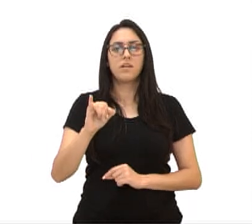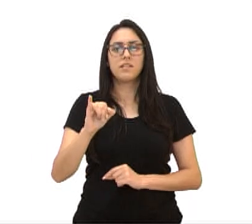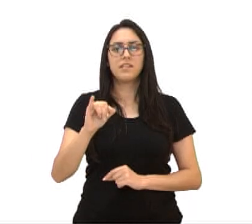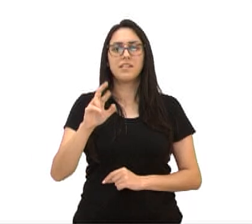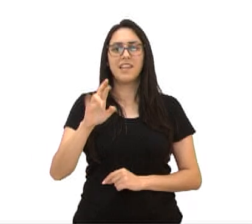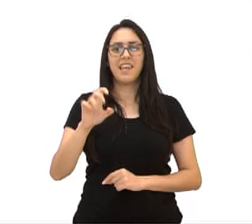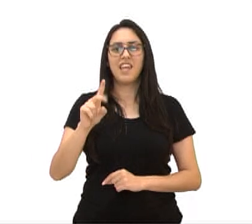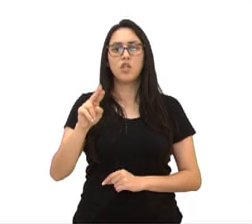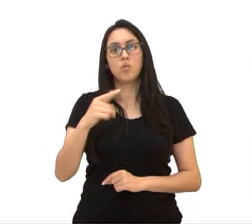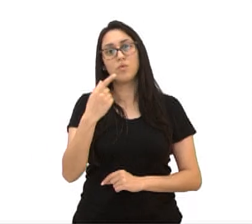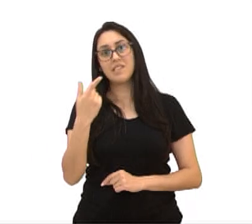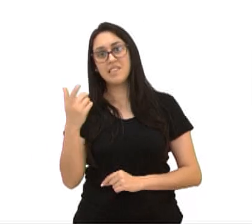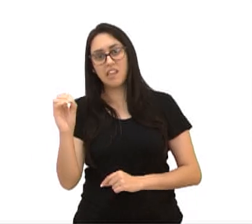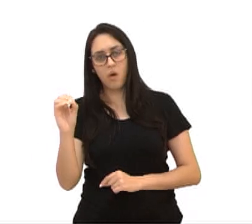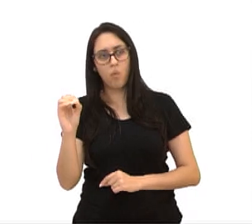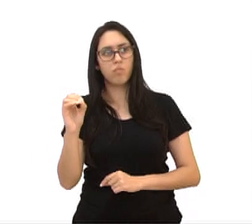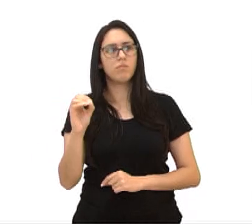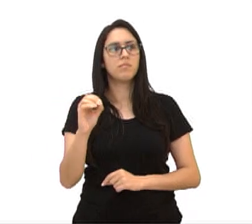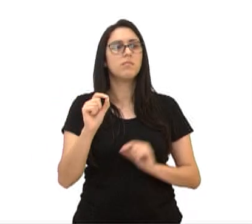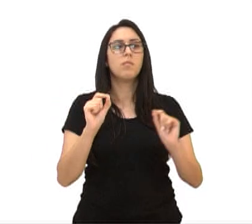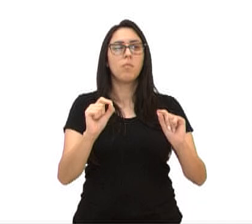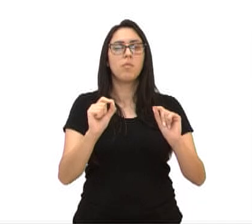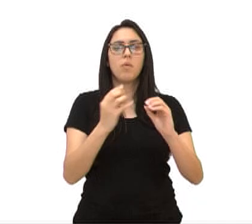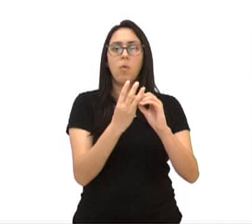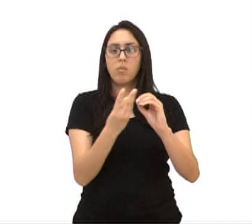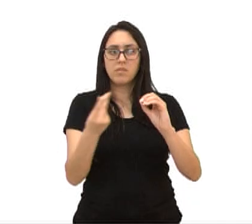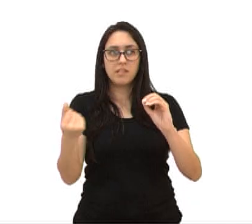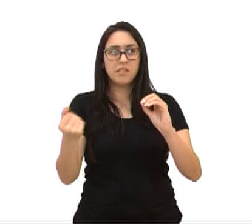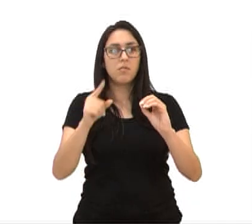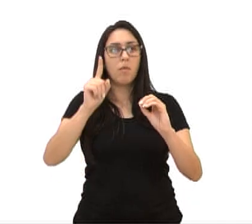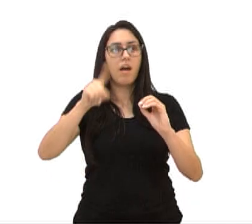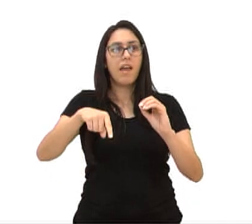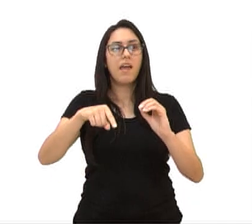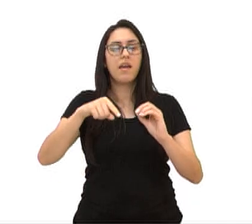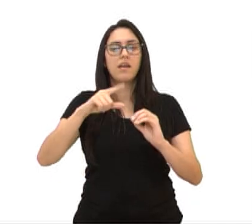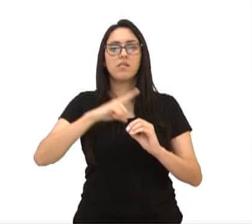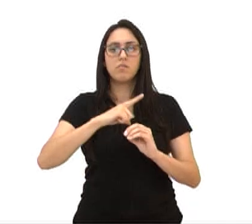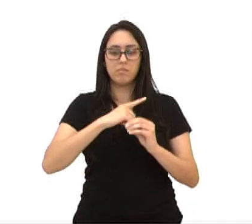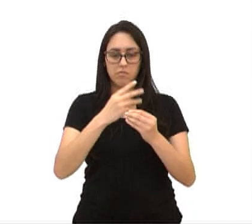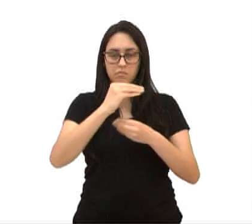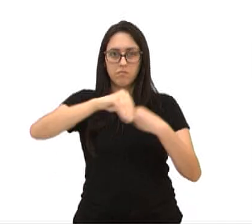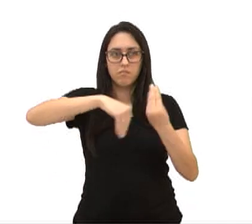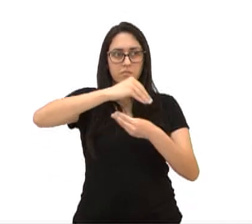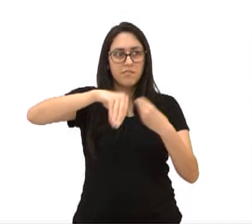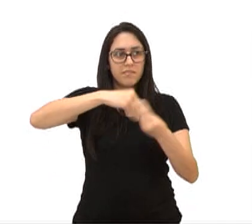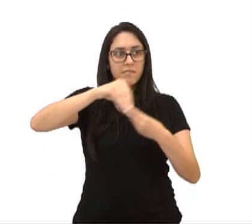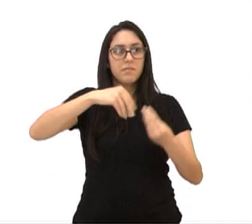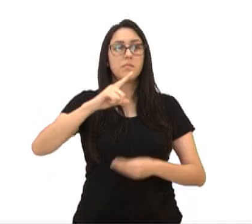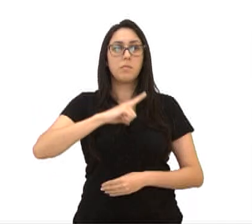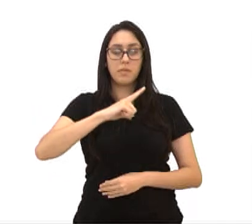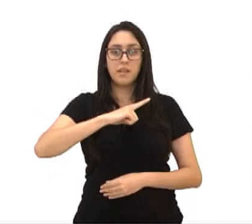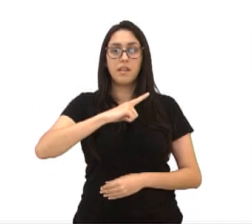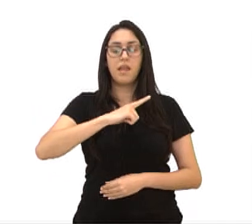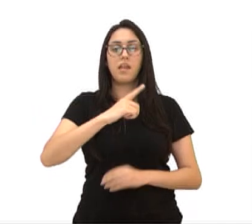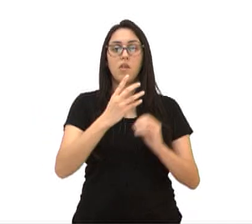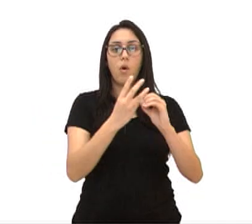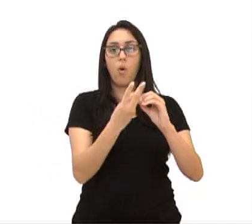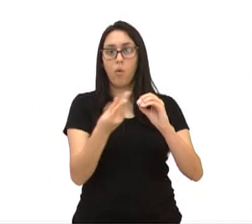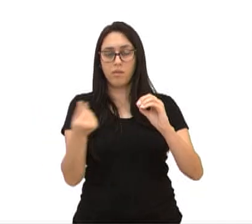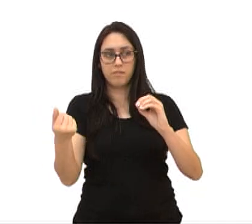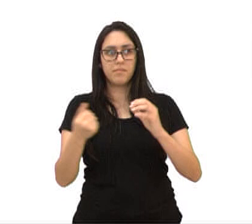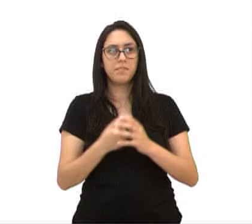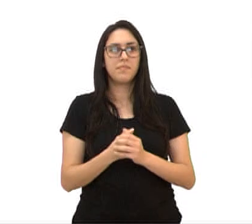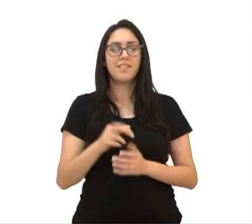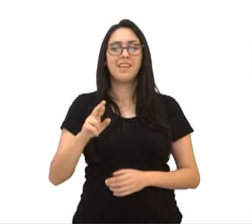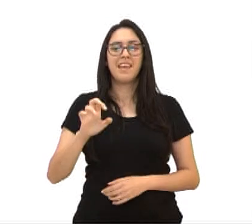vejam, o oxidante é o elemento ou substância que provoca oxidações. Ele próprio irá reduzir-se. O